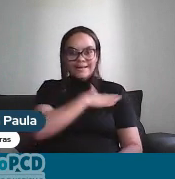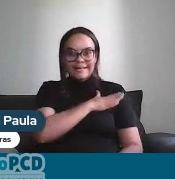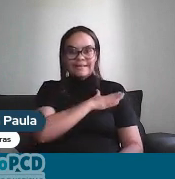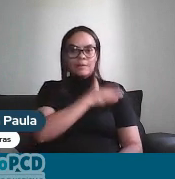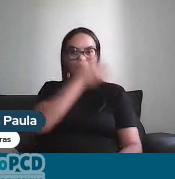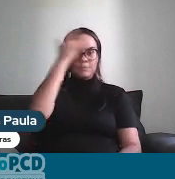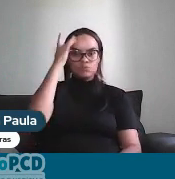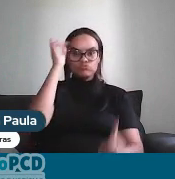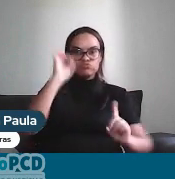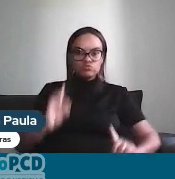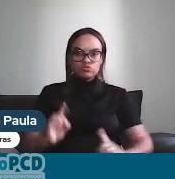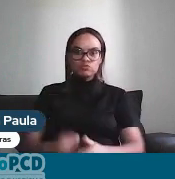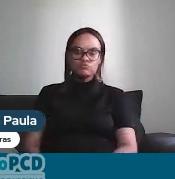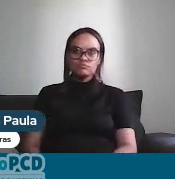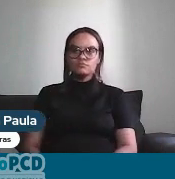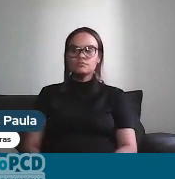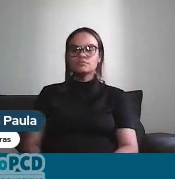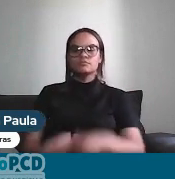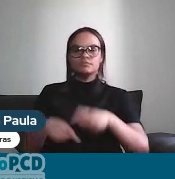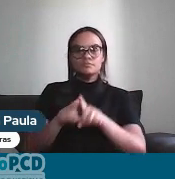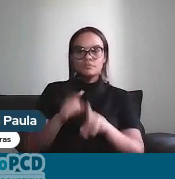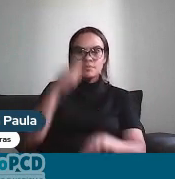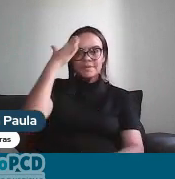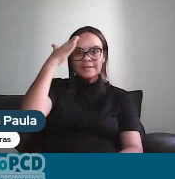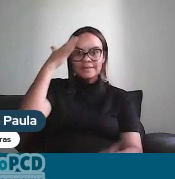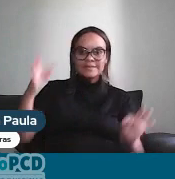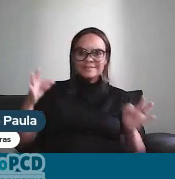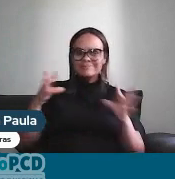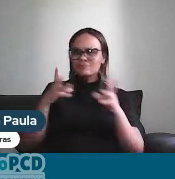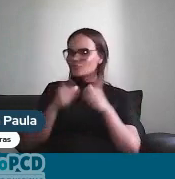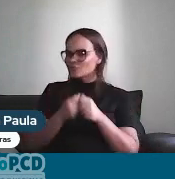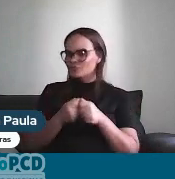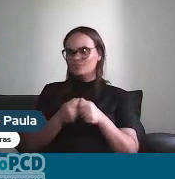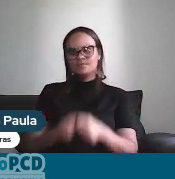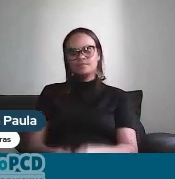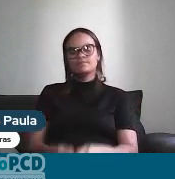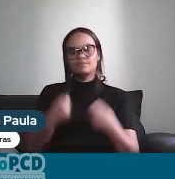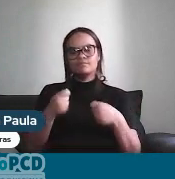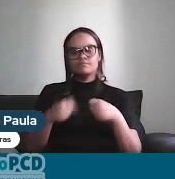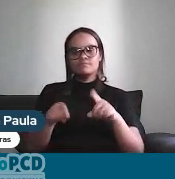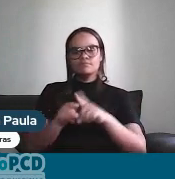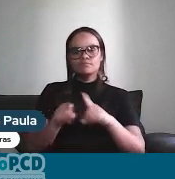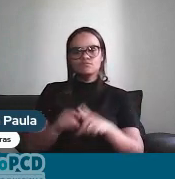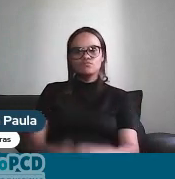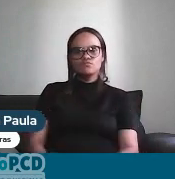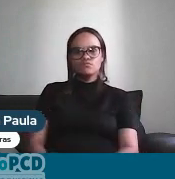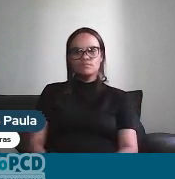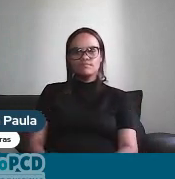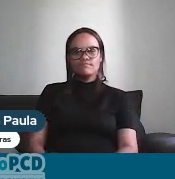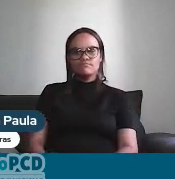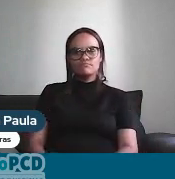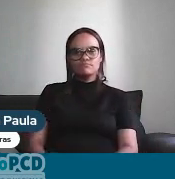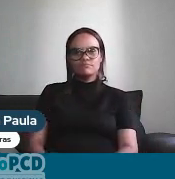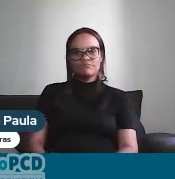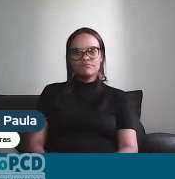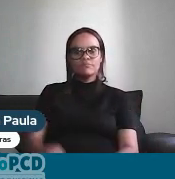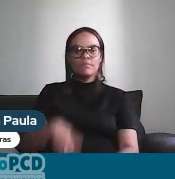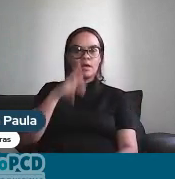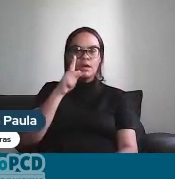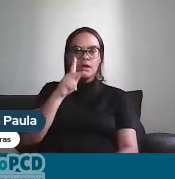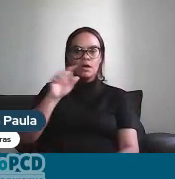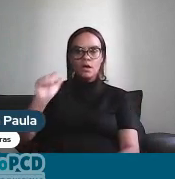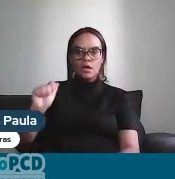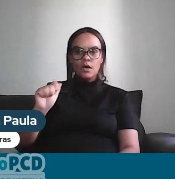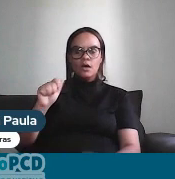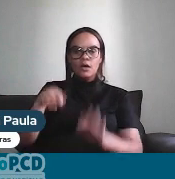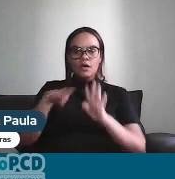deficiência. Nós precisamos entender tudo isso e precisamos fazer com que o PPA, que é o